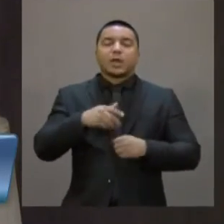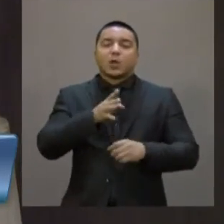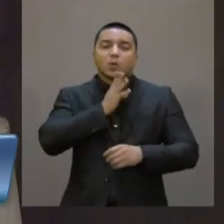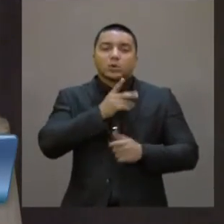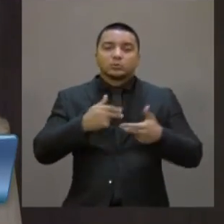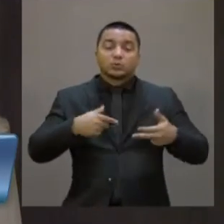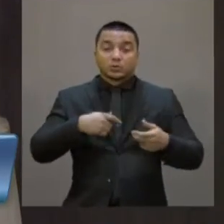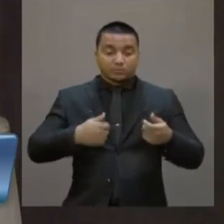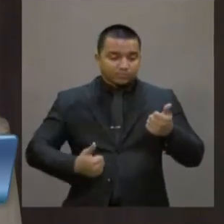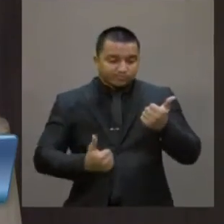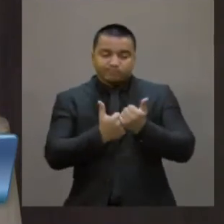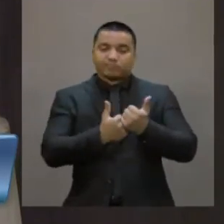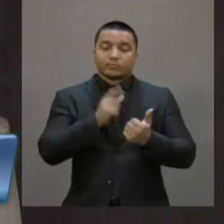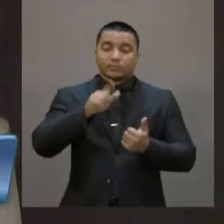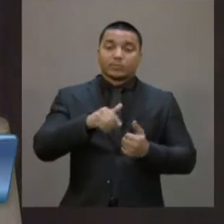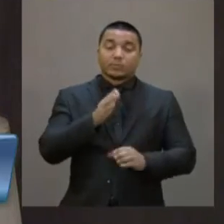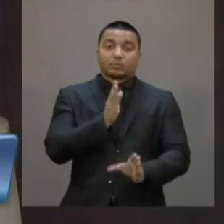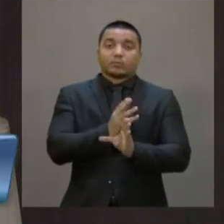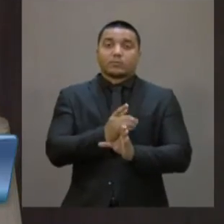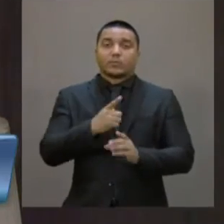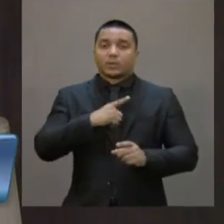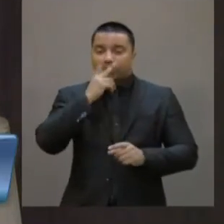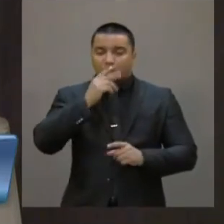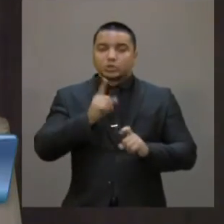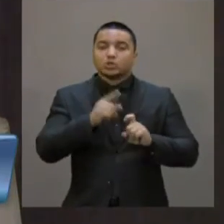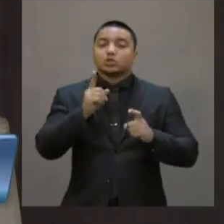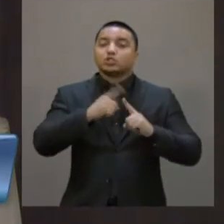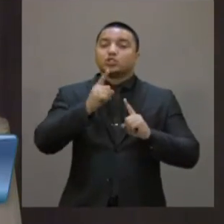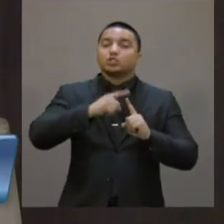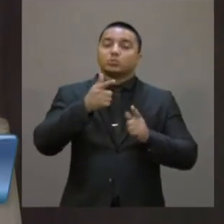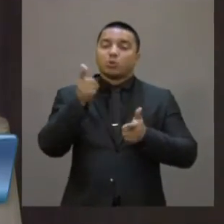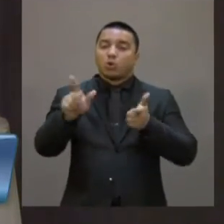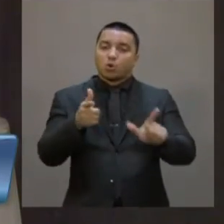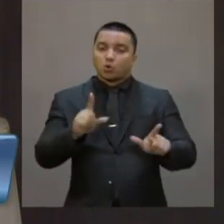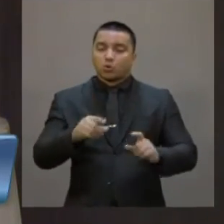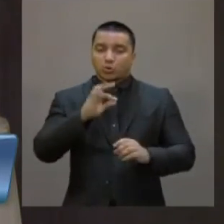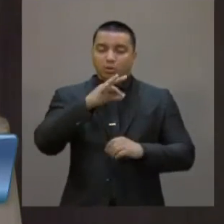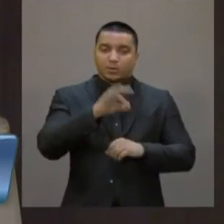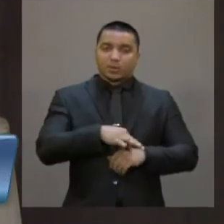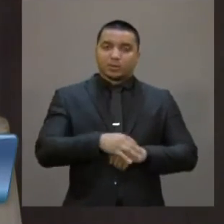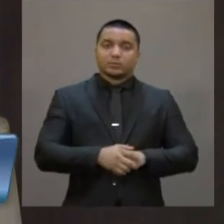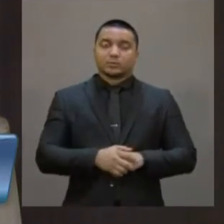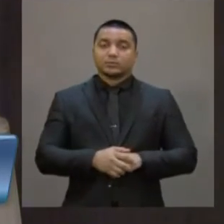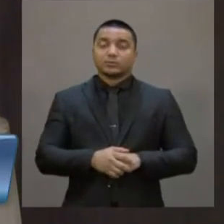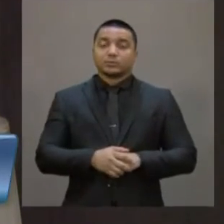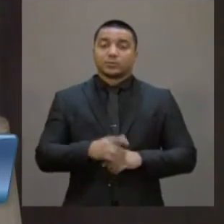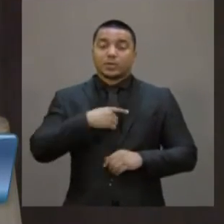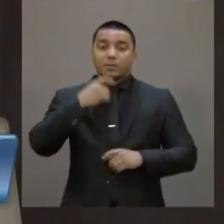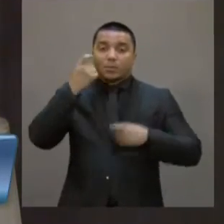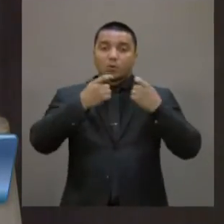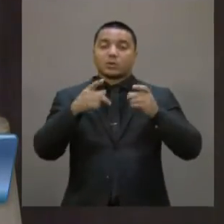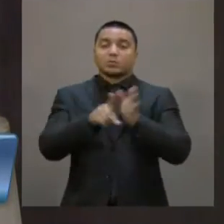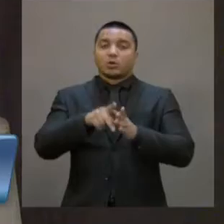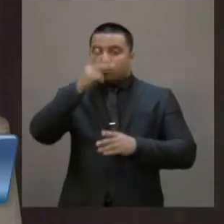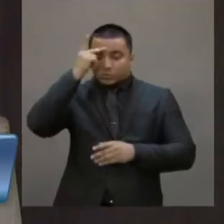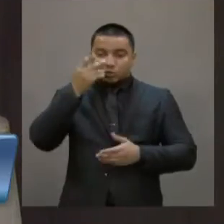nós dependemos de outras espécies. Tanto essa preocupação dos apicultores é uma